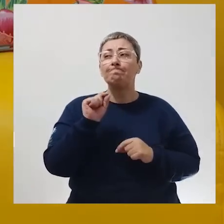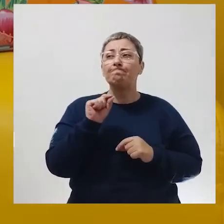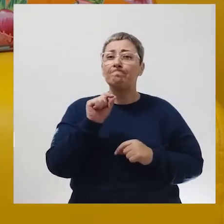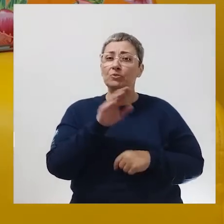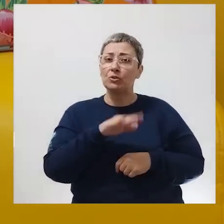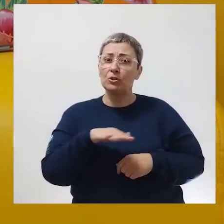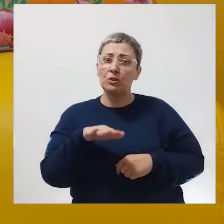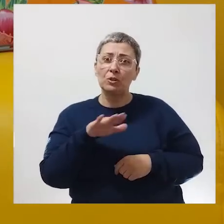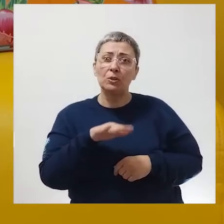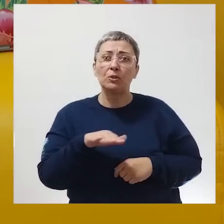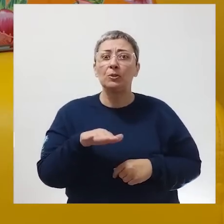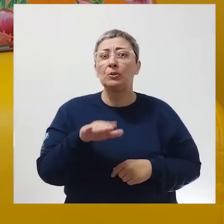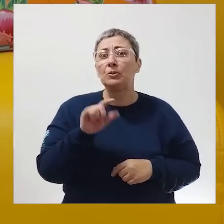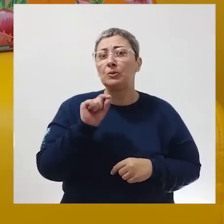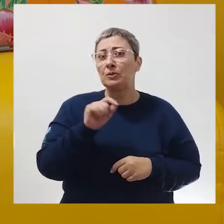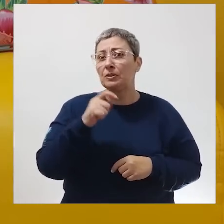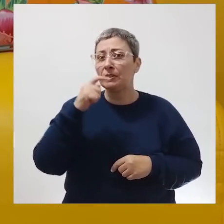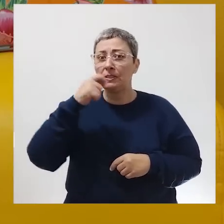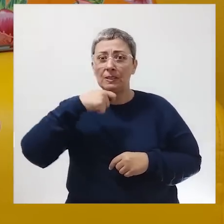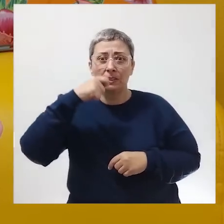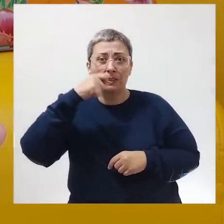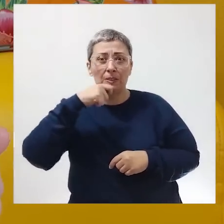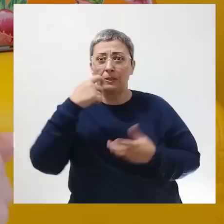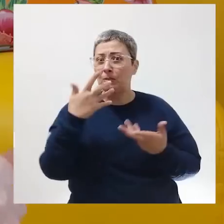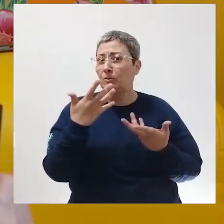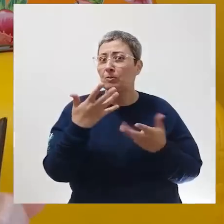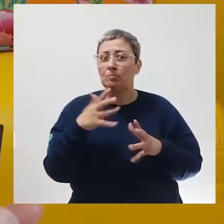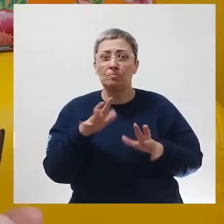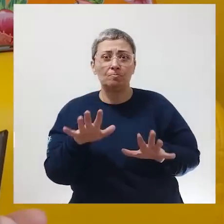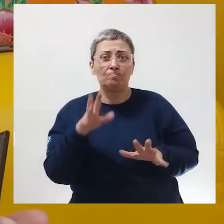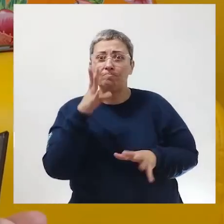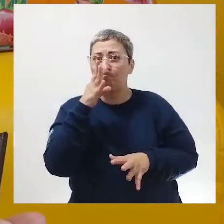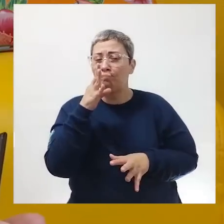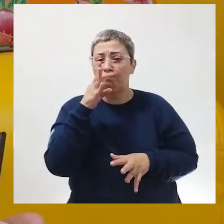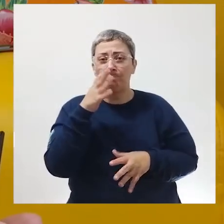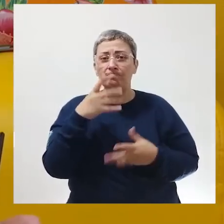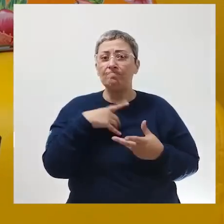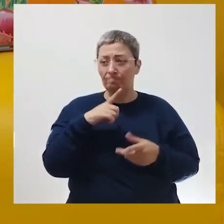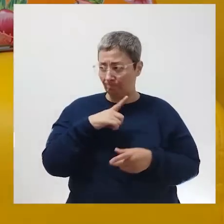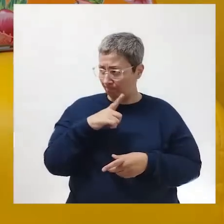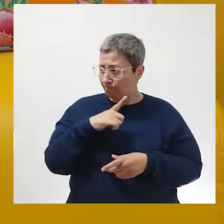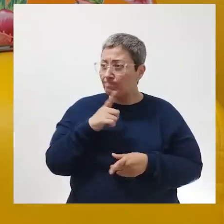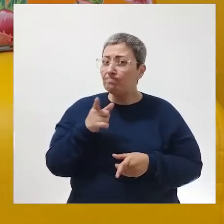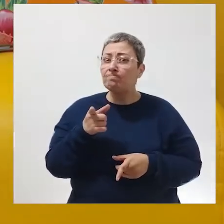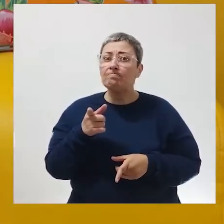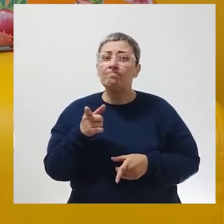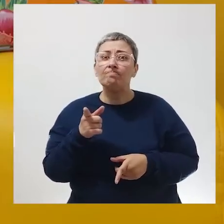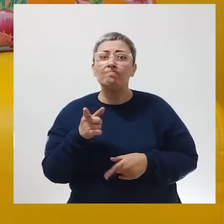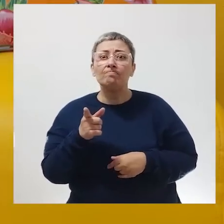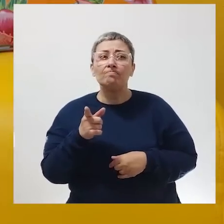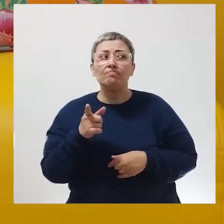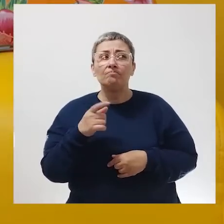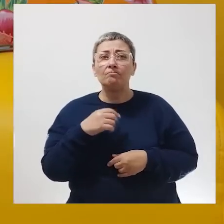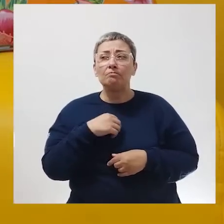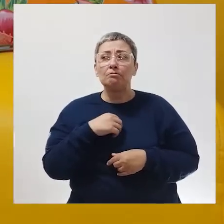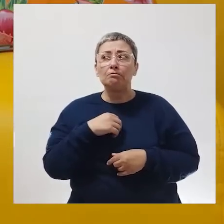querer uma criança que não quer escovar os dentes, tem?